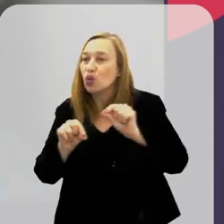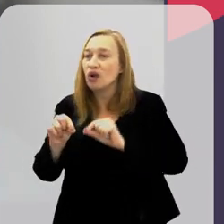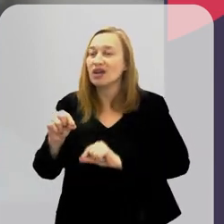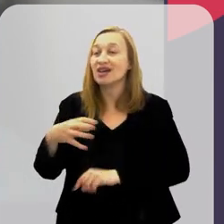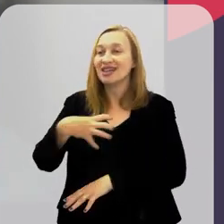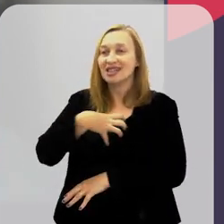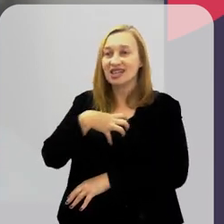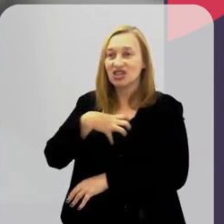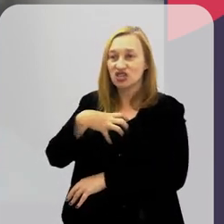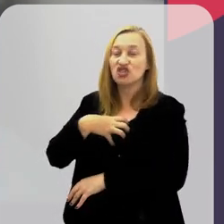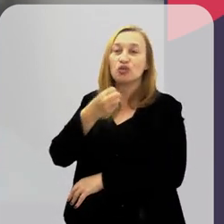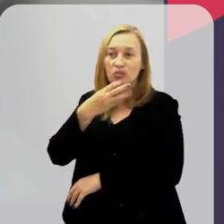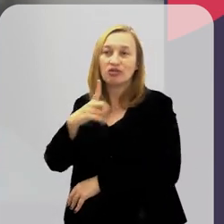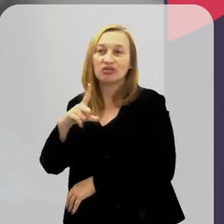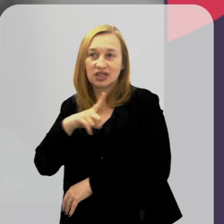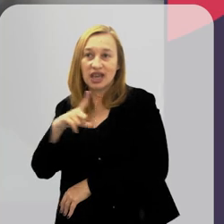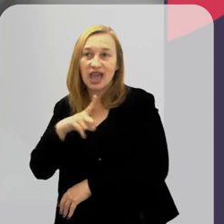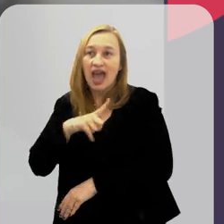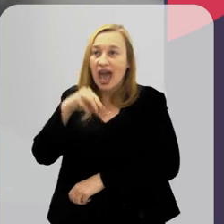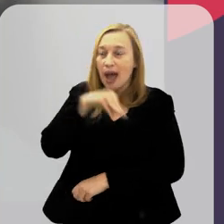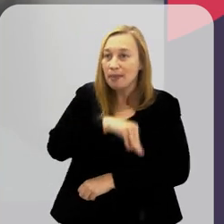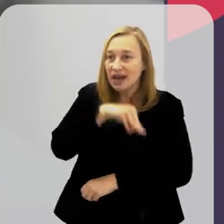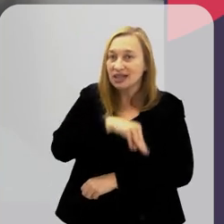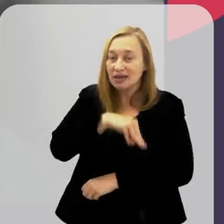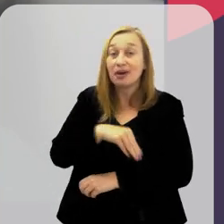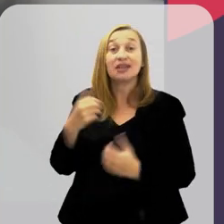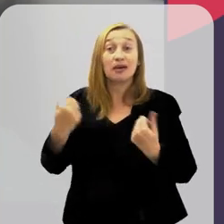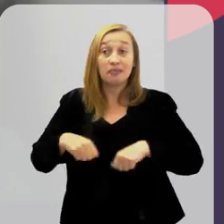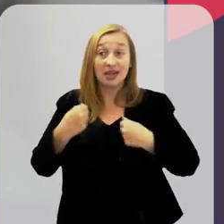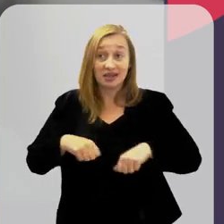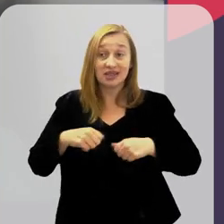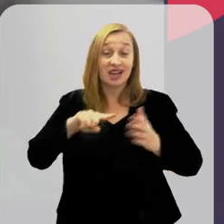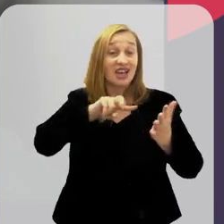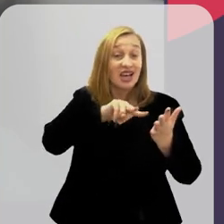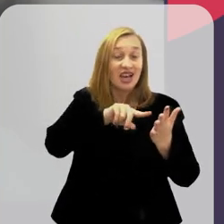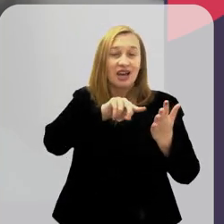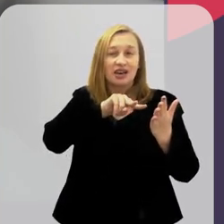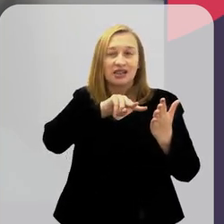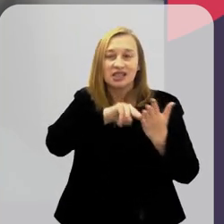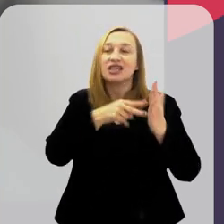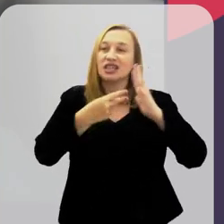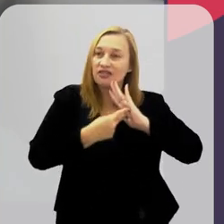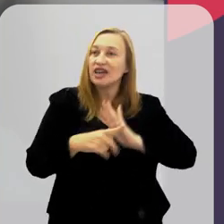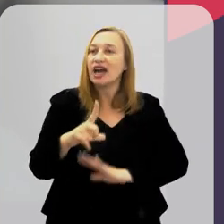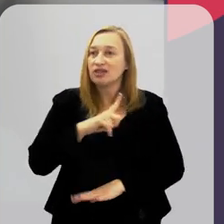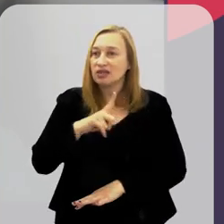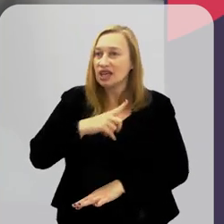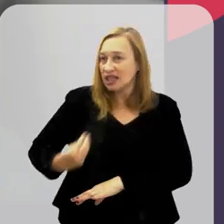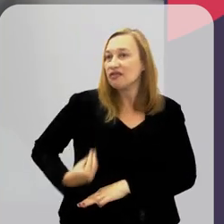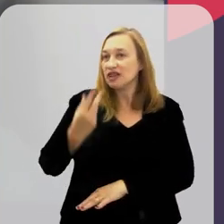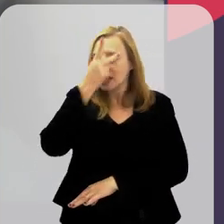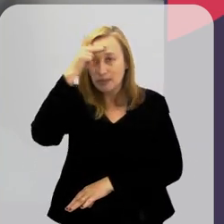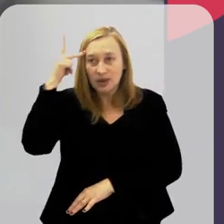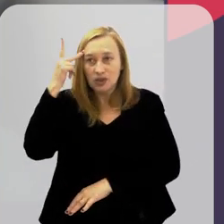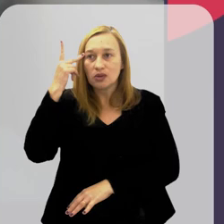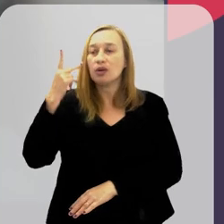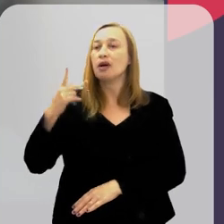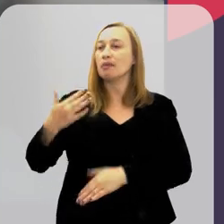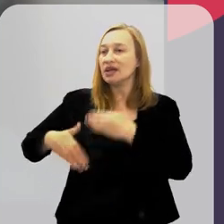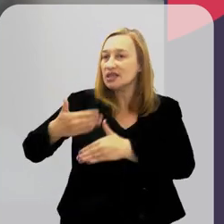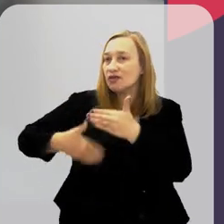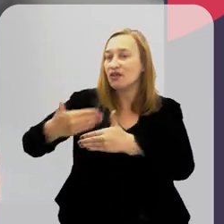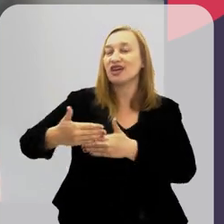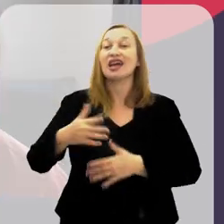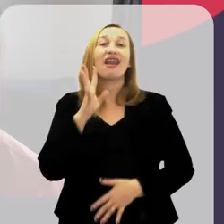para as coisas fazerem mais sentido, como eu falei lá no começo. A matemática, ela precisa fazer sentido para que ela possa ser